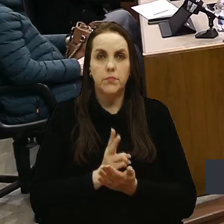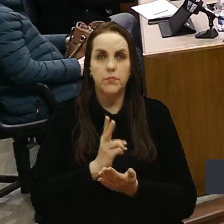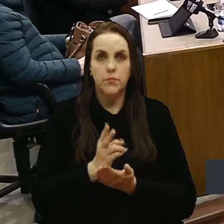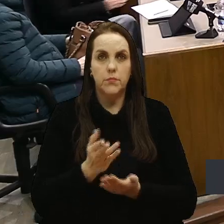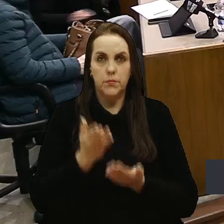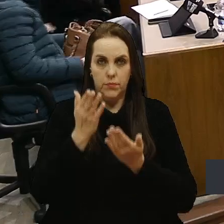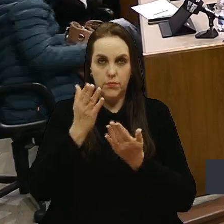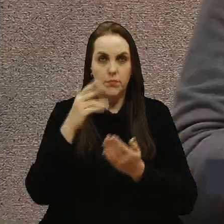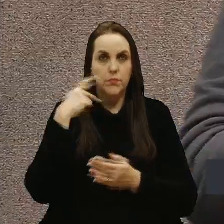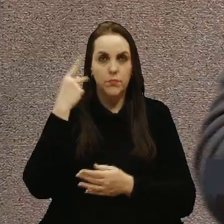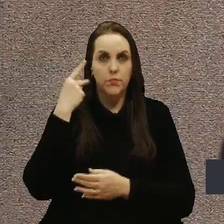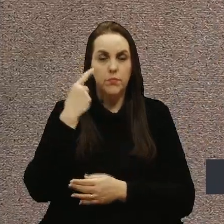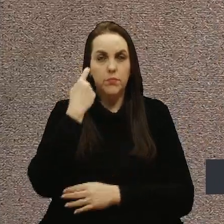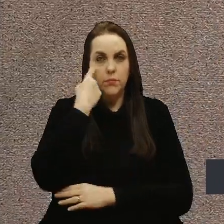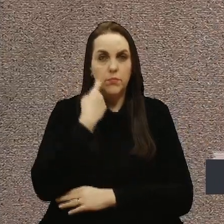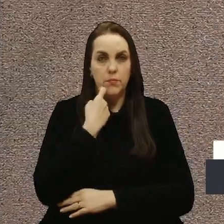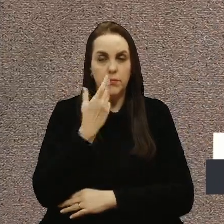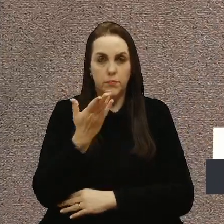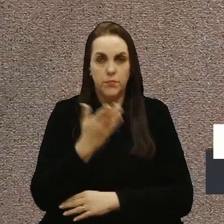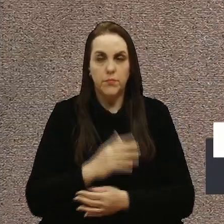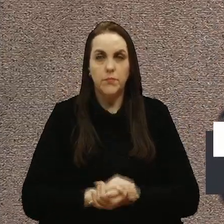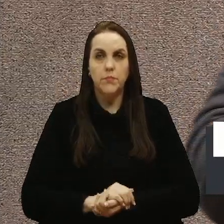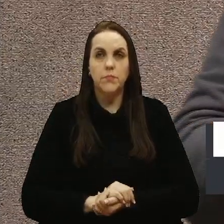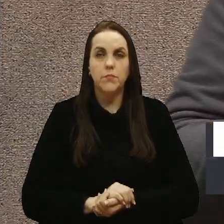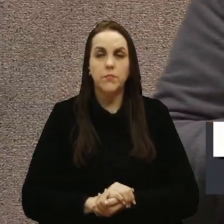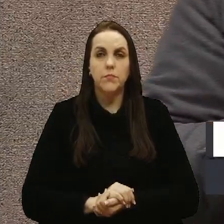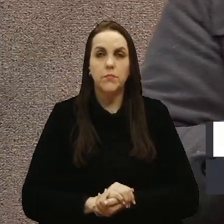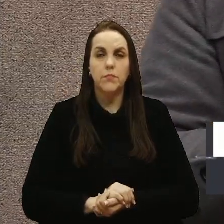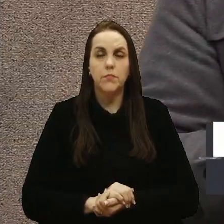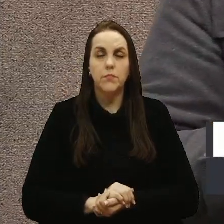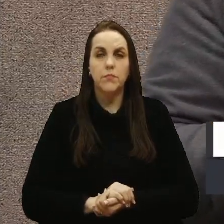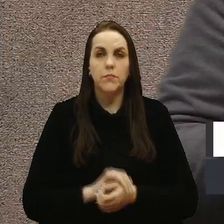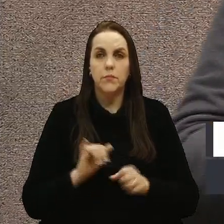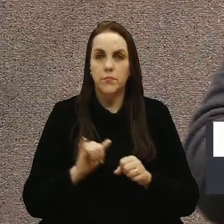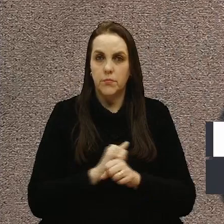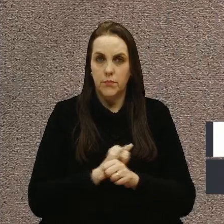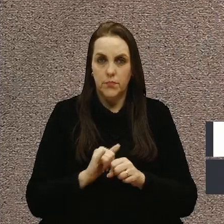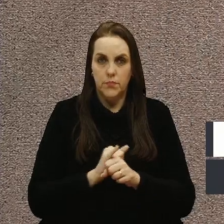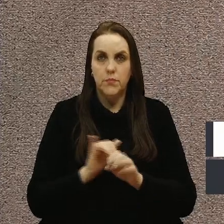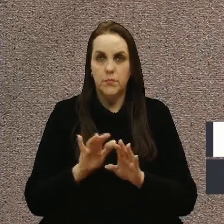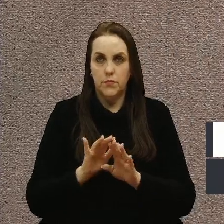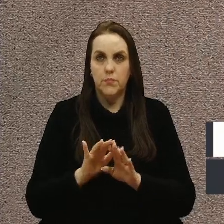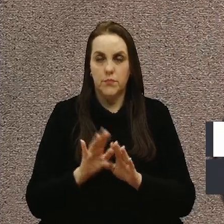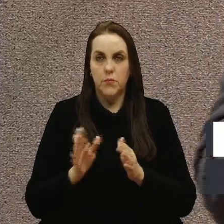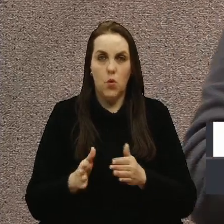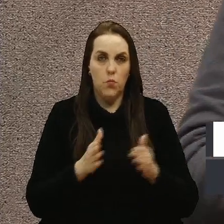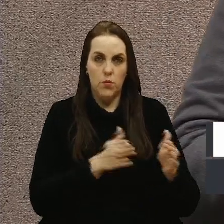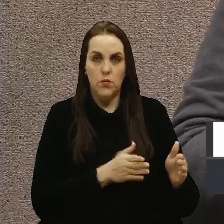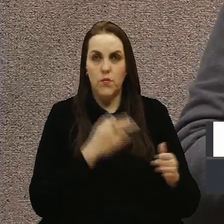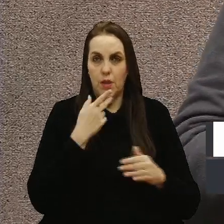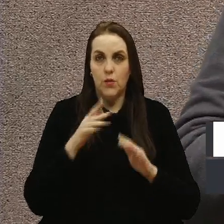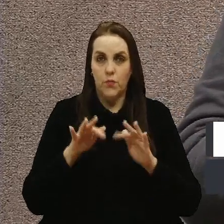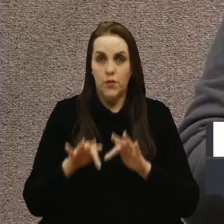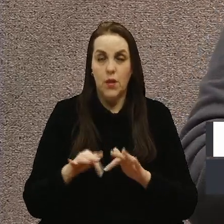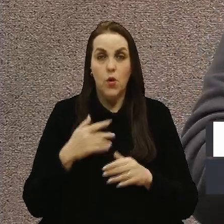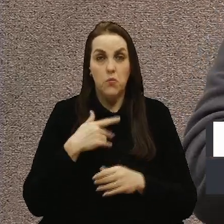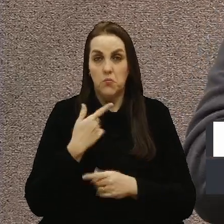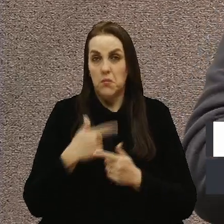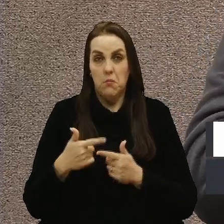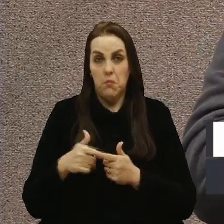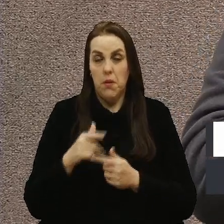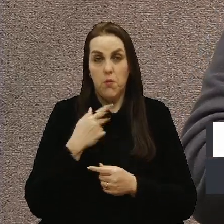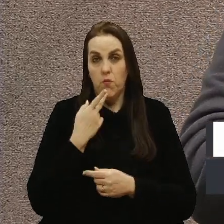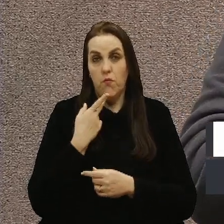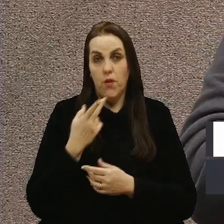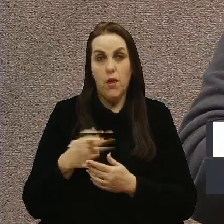Vereador Caleb Garbim. Obrigado, presidente. Até seria bom do ponto de vista estratégico deixar que a oposição falasse, falar no final, mas não tem problema. O que eu vou afirmar aqui, eu sei que eu vou ser rebatido,